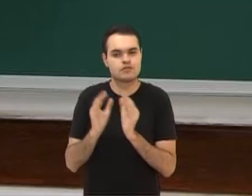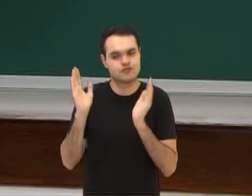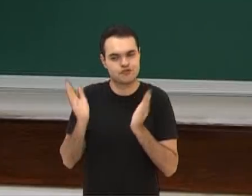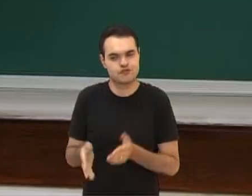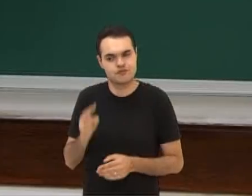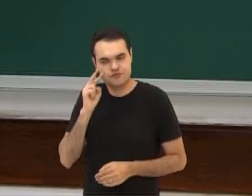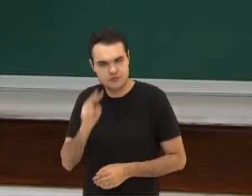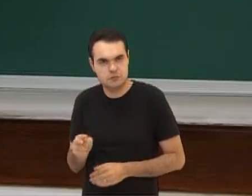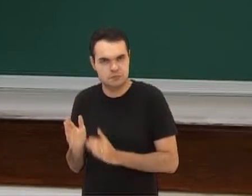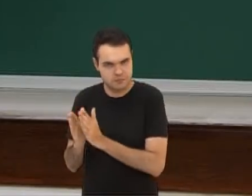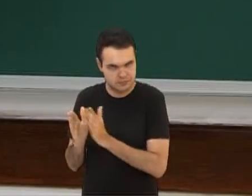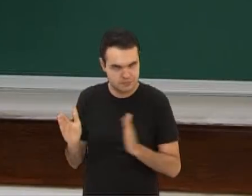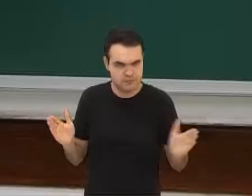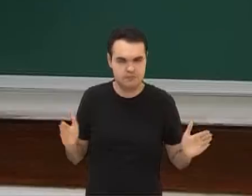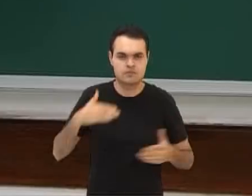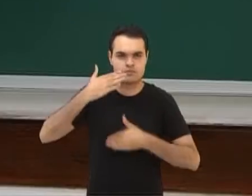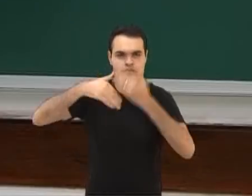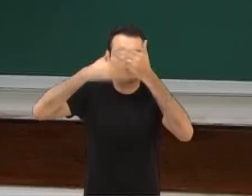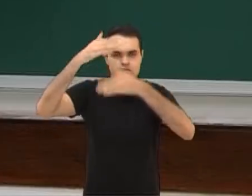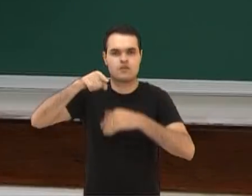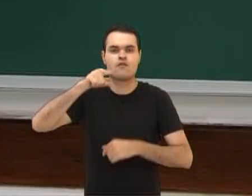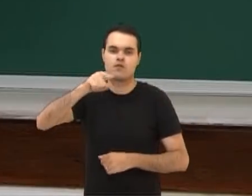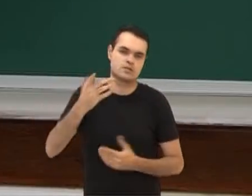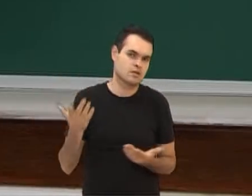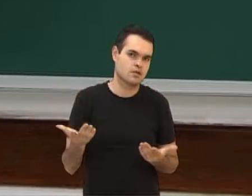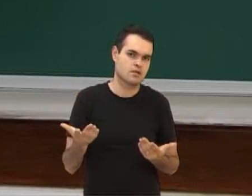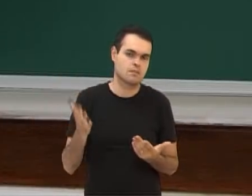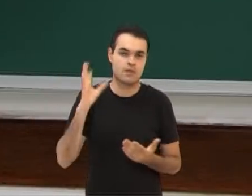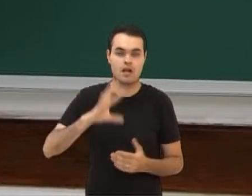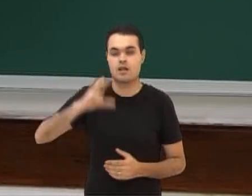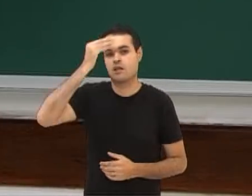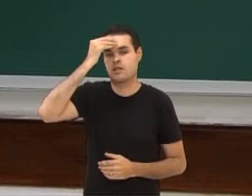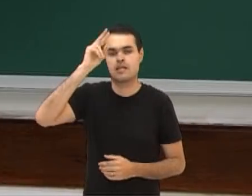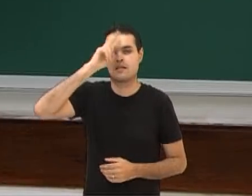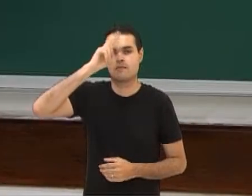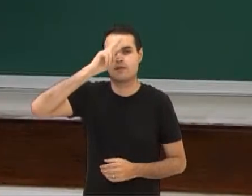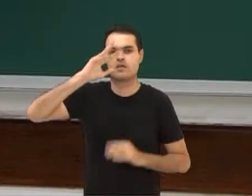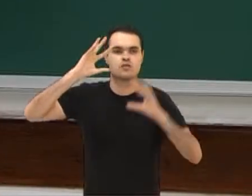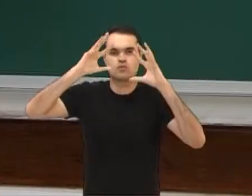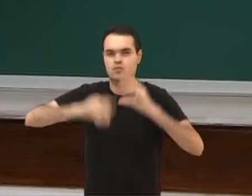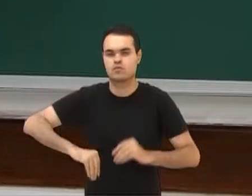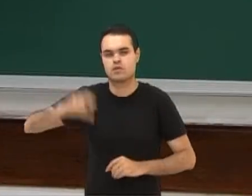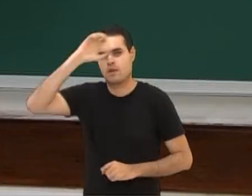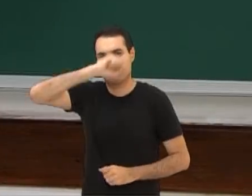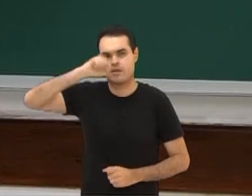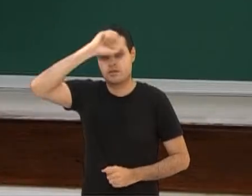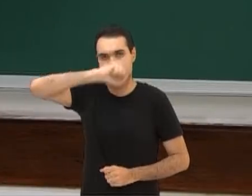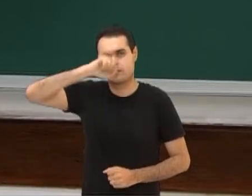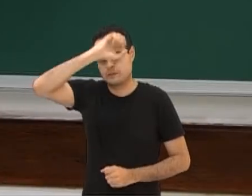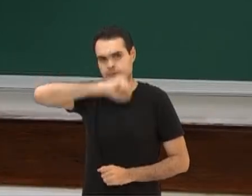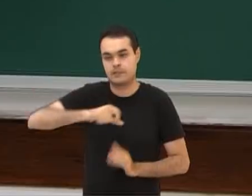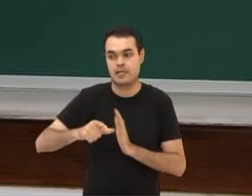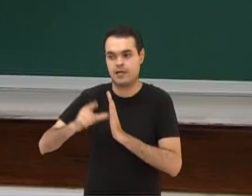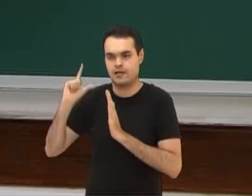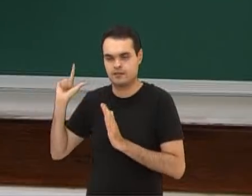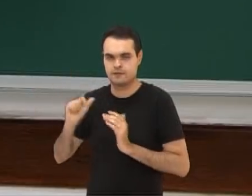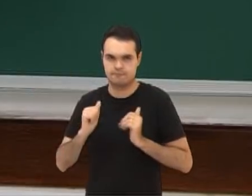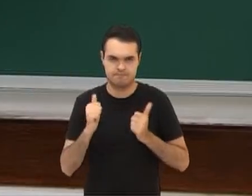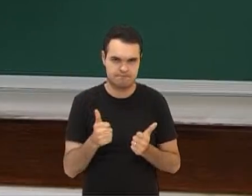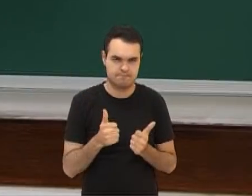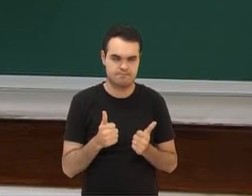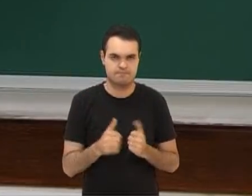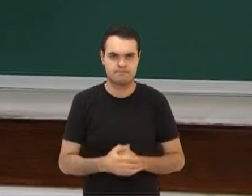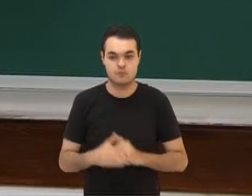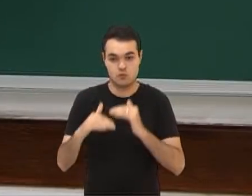que ver e do que a gente tem que desenvolver, no que você, para recapitular tudo aquilo que você precisava ter aprendido, né, anteriormente também, o